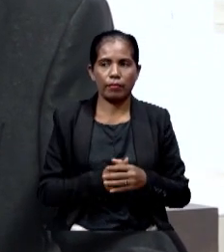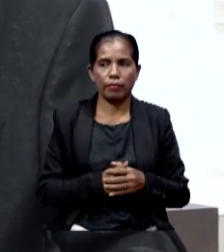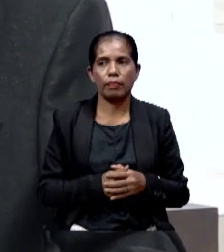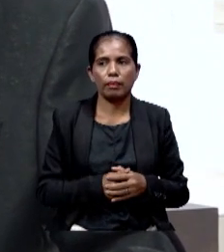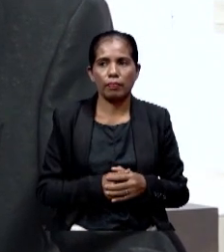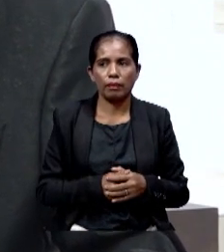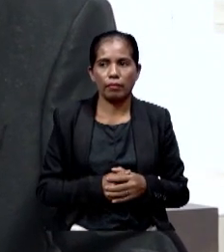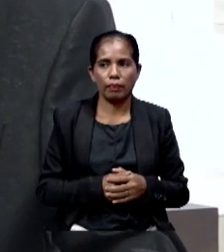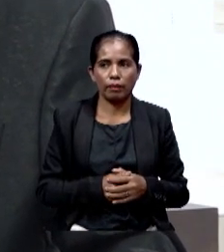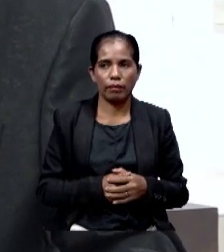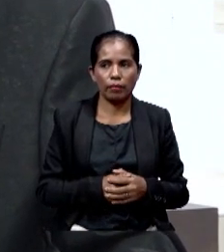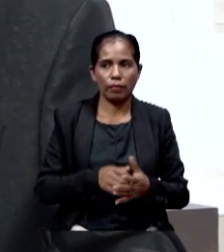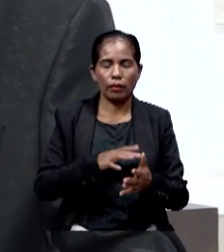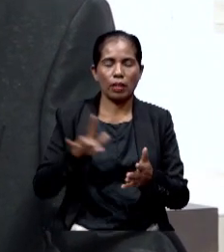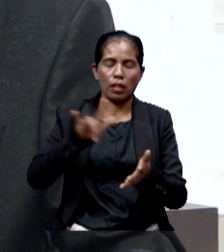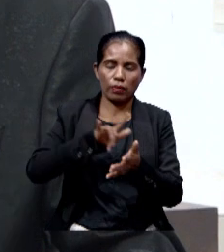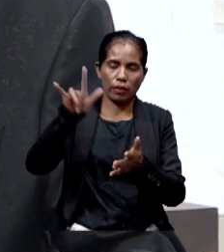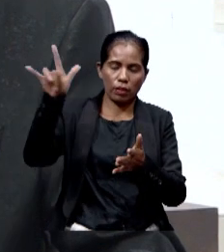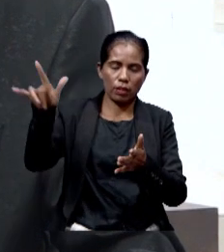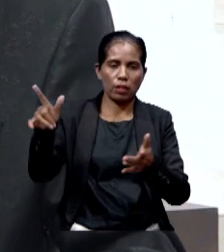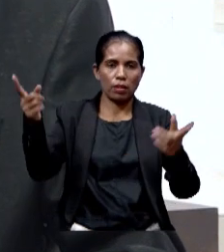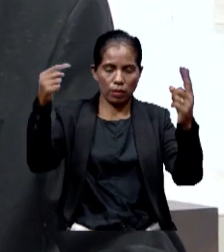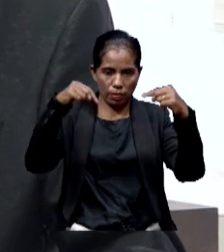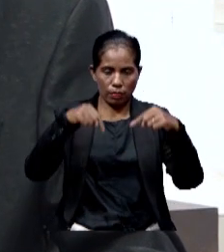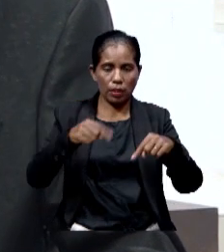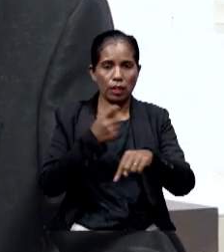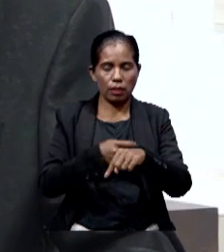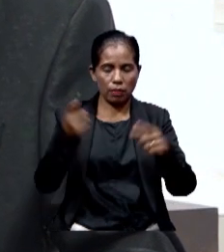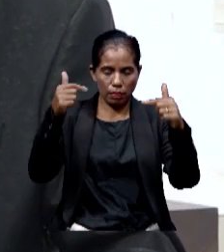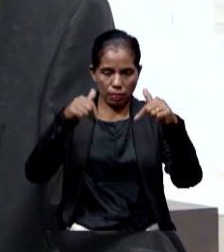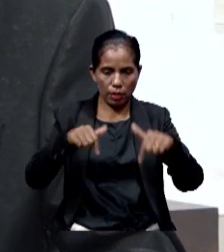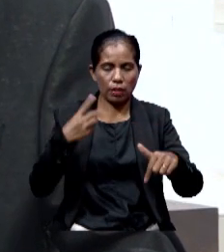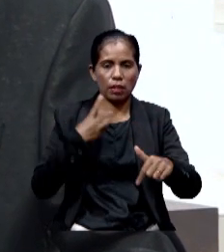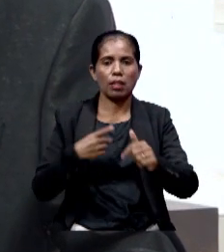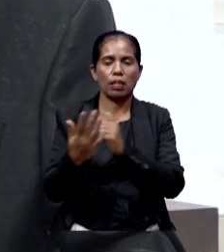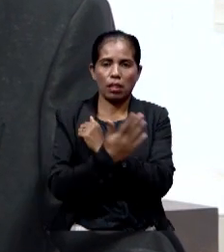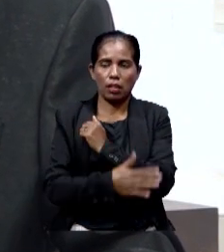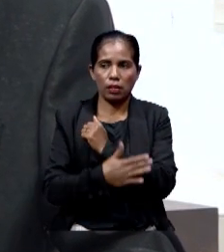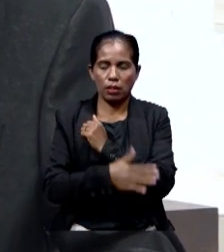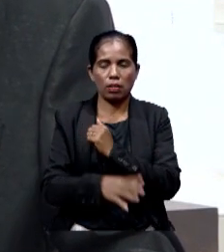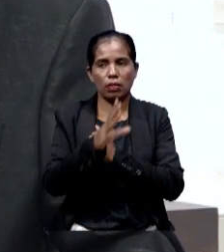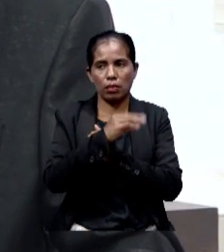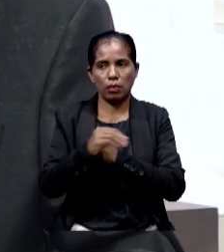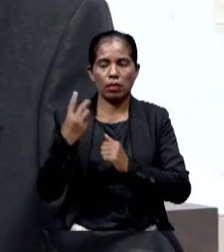A conectividade aérea, a tem a conectividade aérea. E